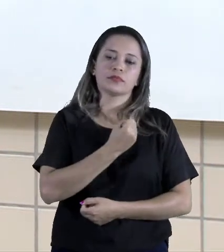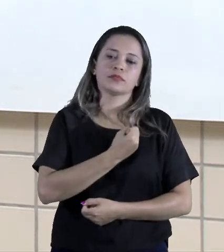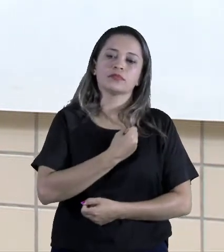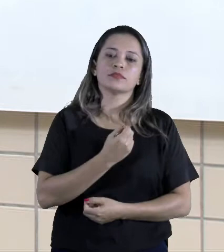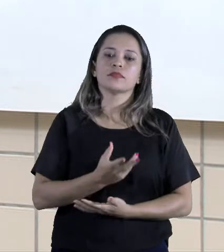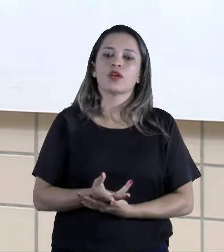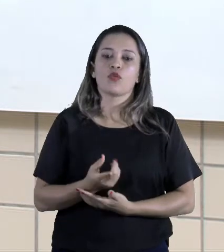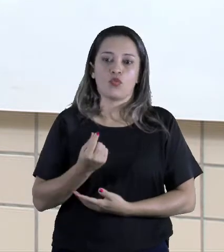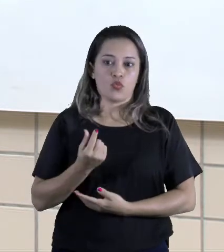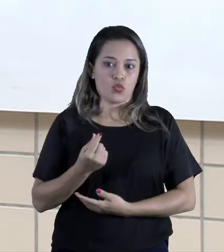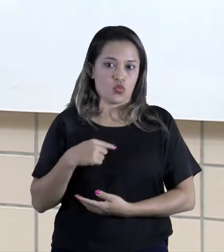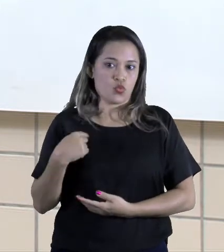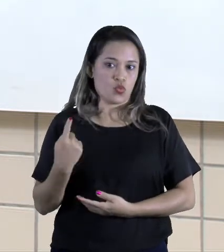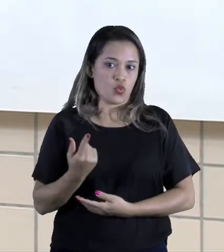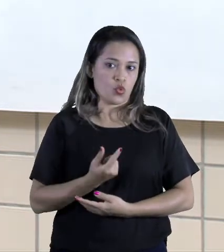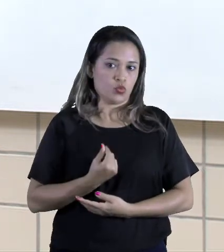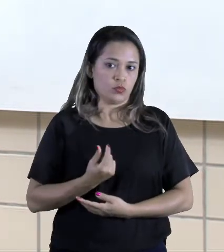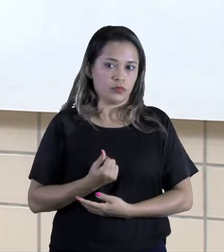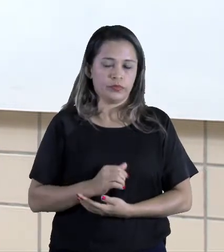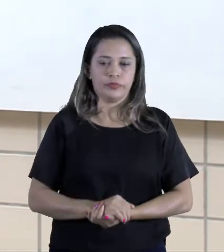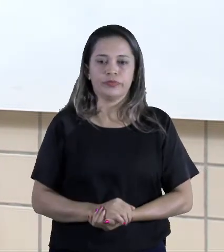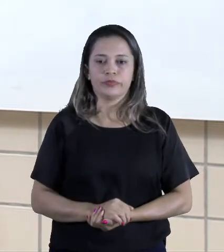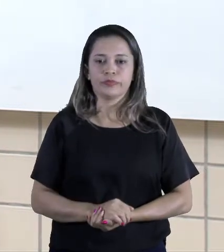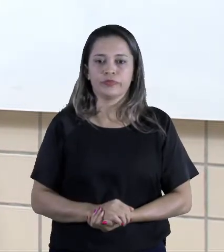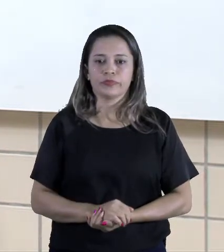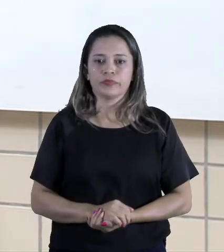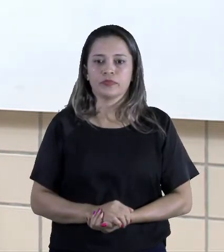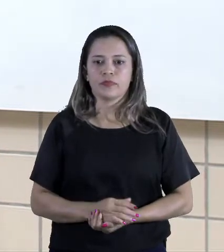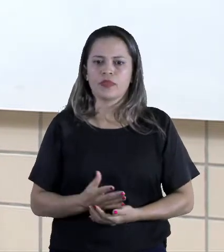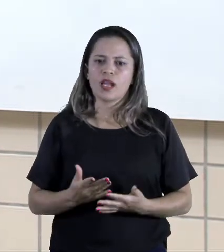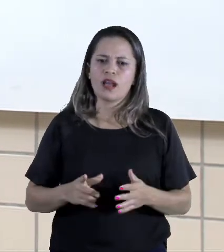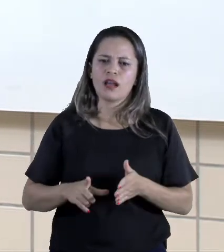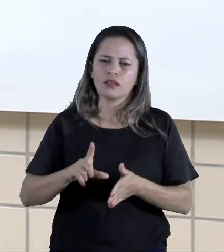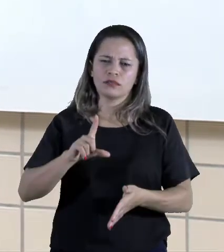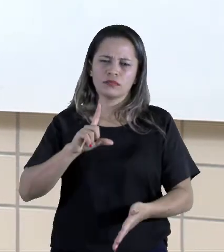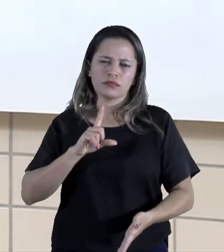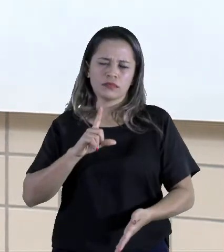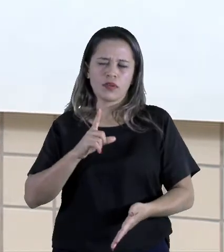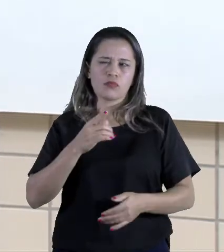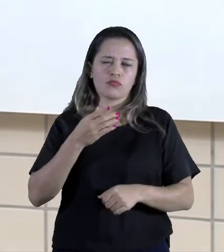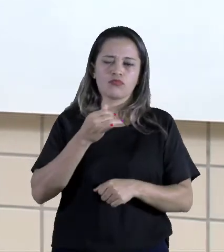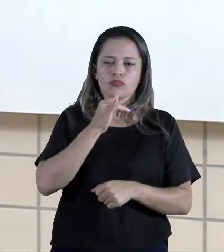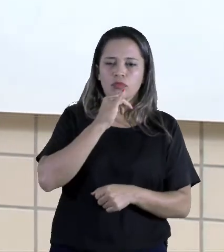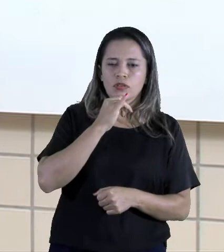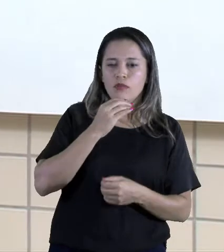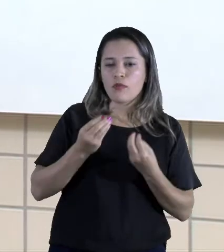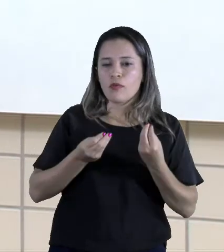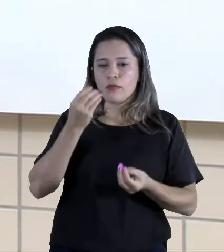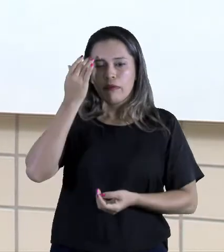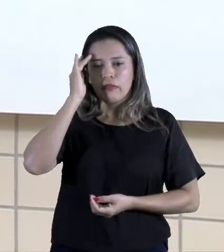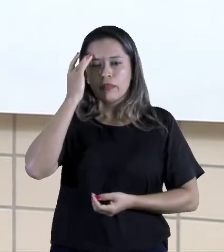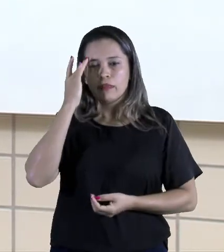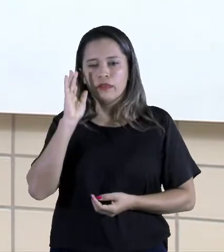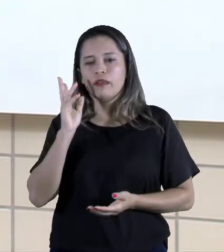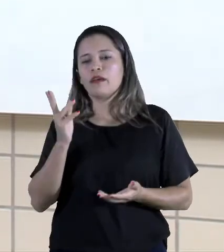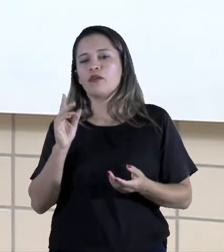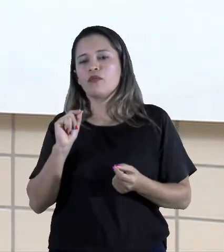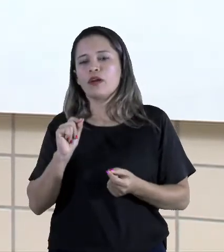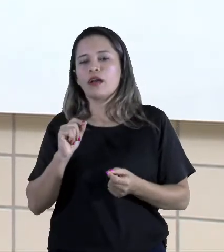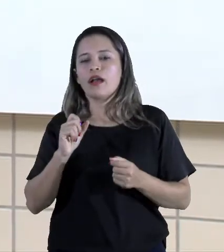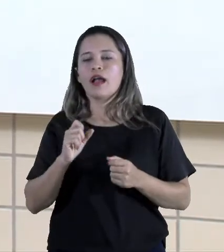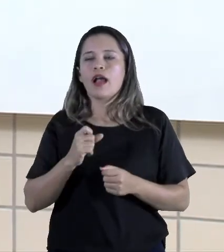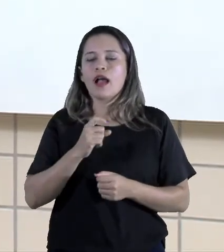o nosso dinheiro. Antes da gente pegar alguns exemplos práticos, vamos entender o que significa cada valor do